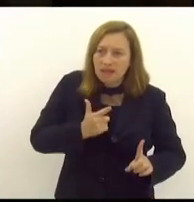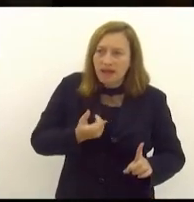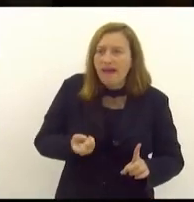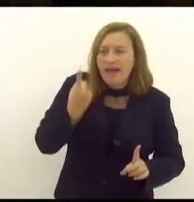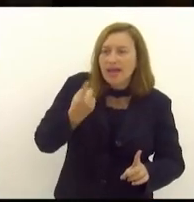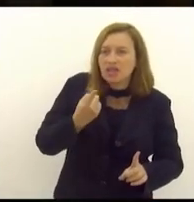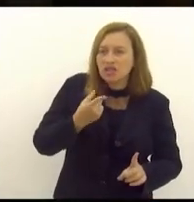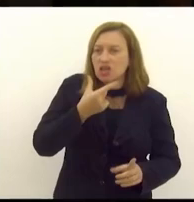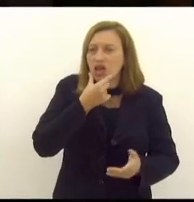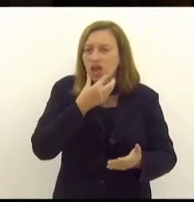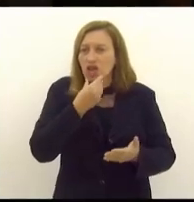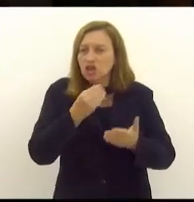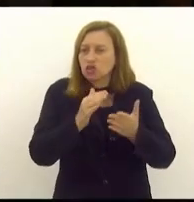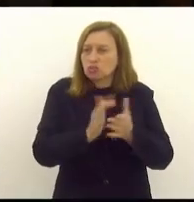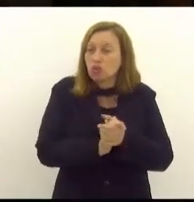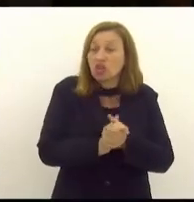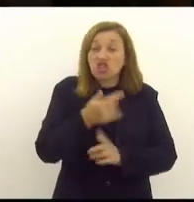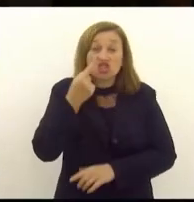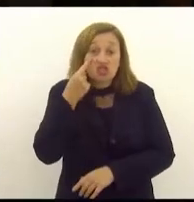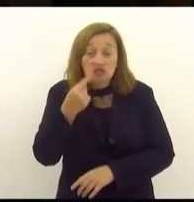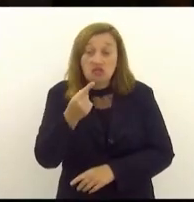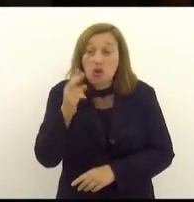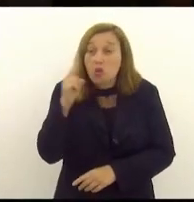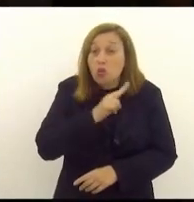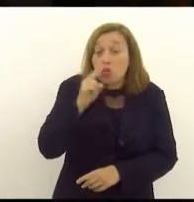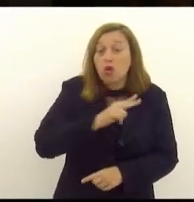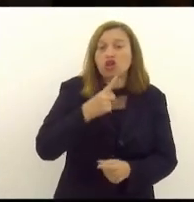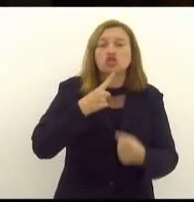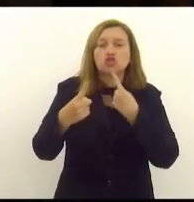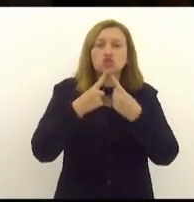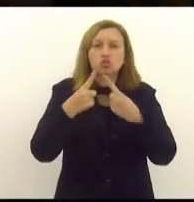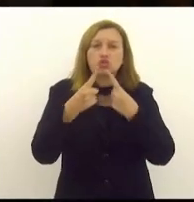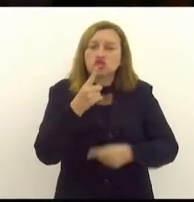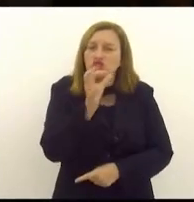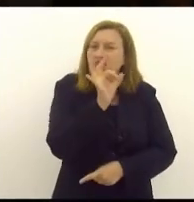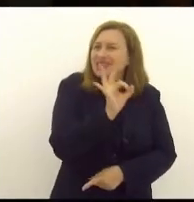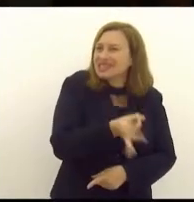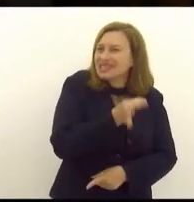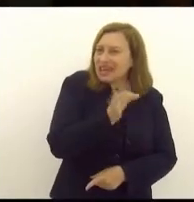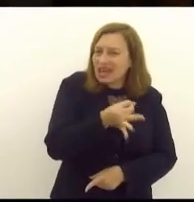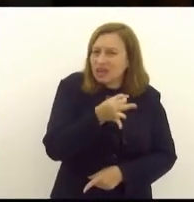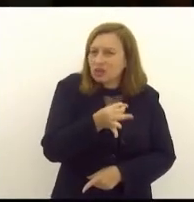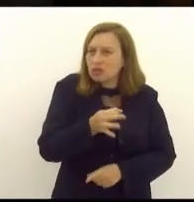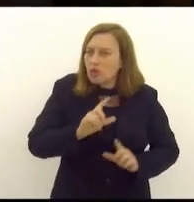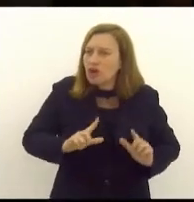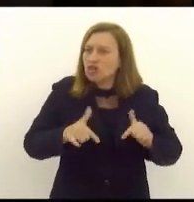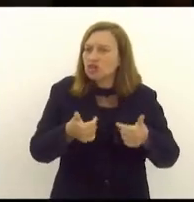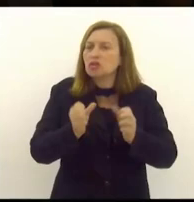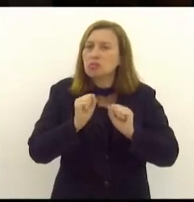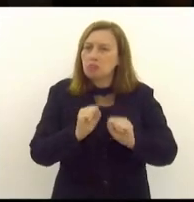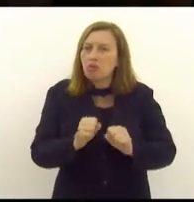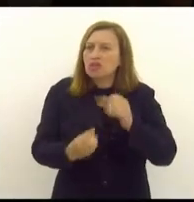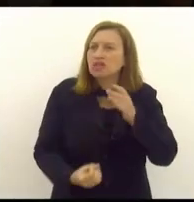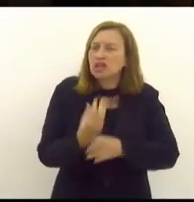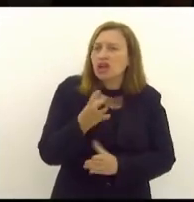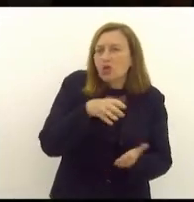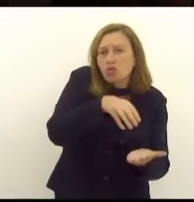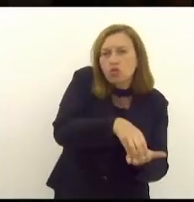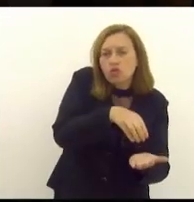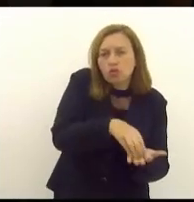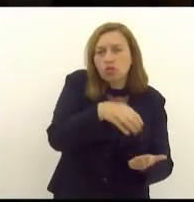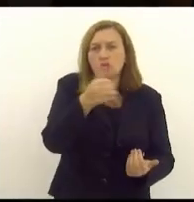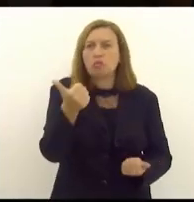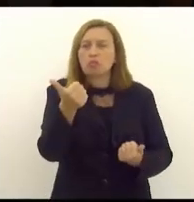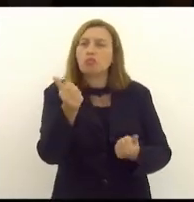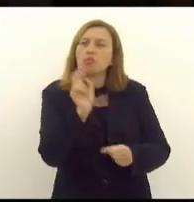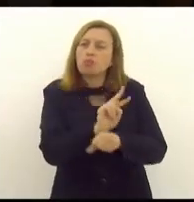o tamanho da urgência em debatermos de maneira concreta ações que possam criar uma rede de proteção para